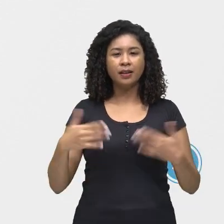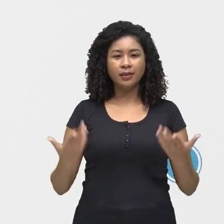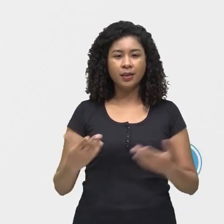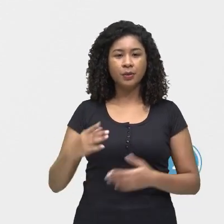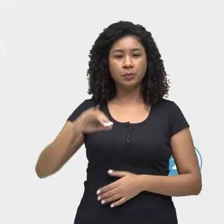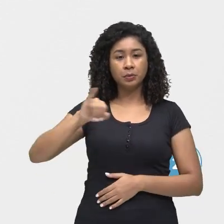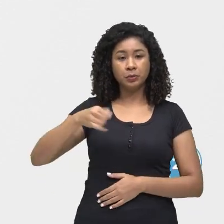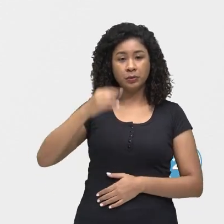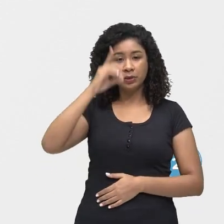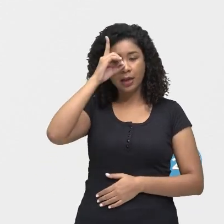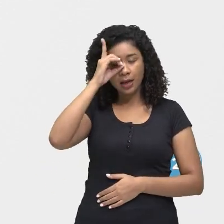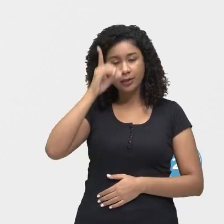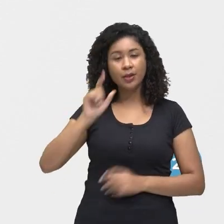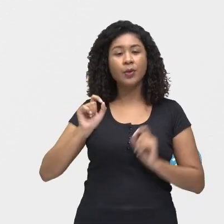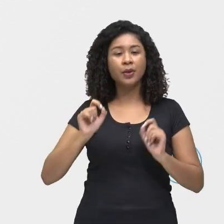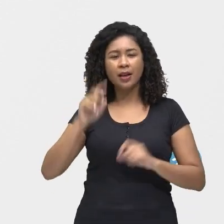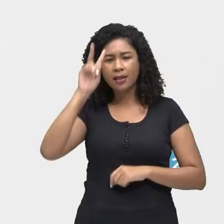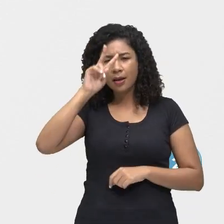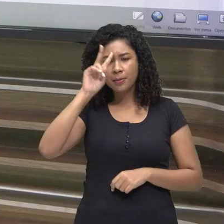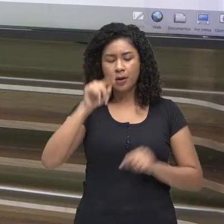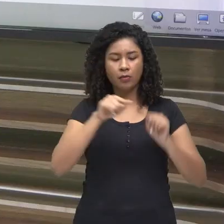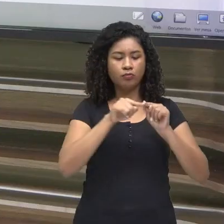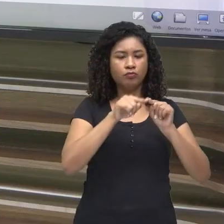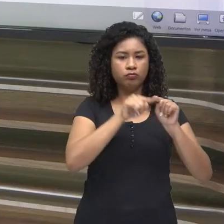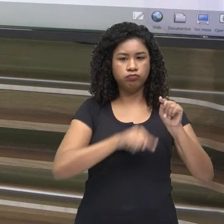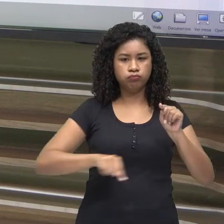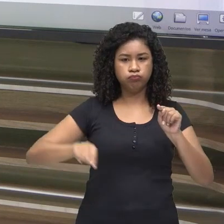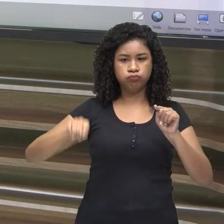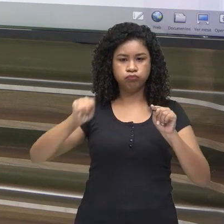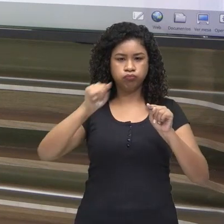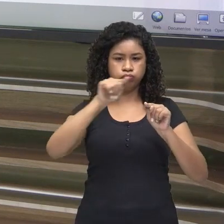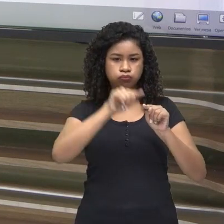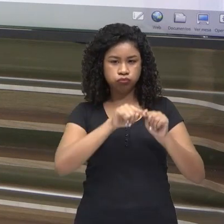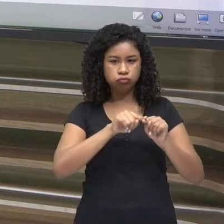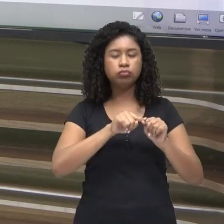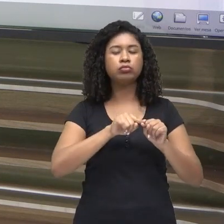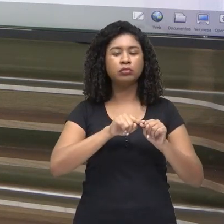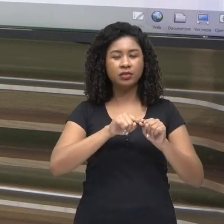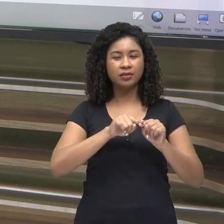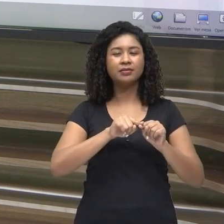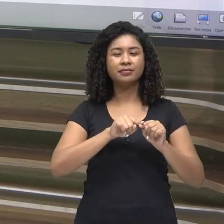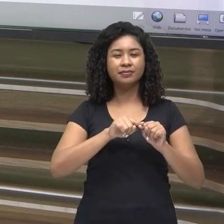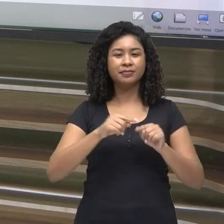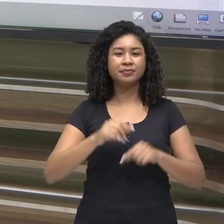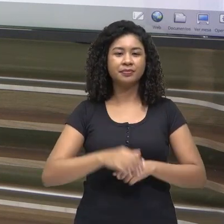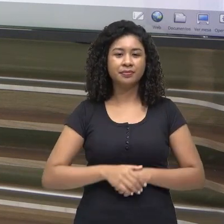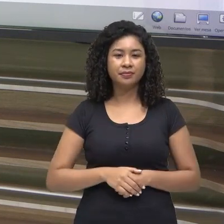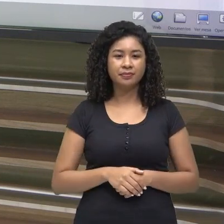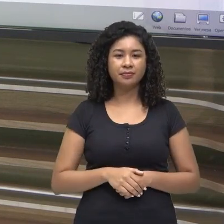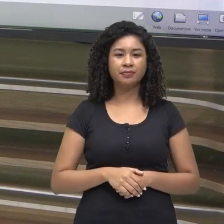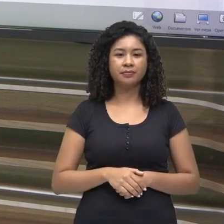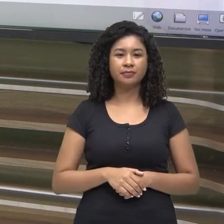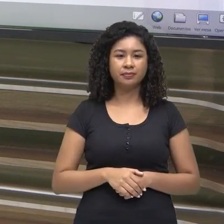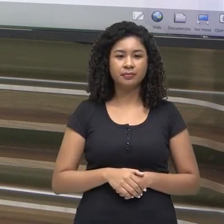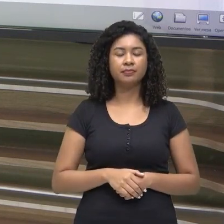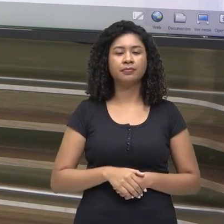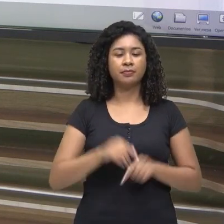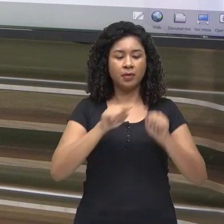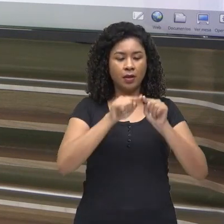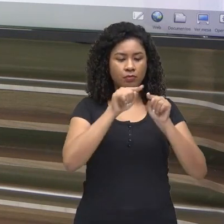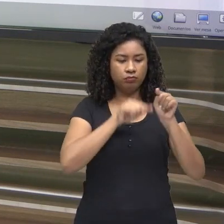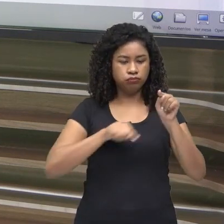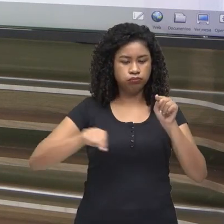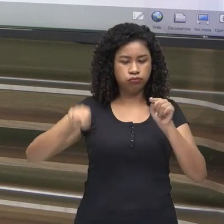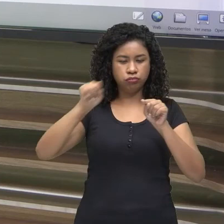Dalton, você faria aquela bola maciça, né, como uma bola de bilhar, né, que era maciça,